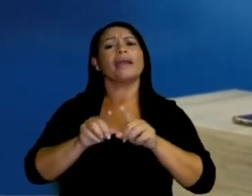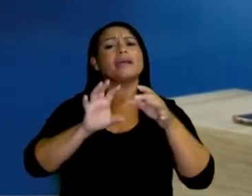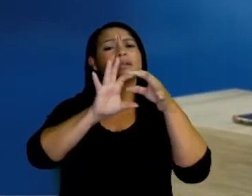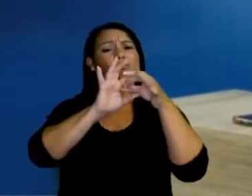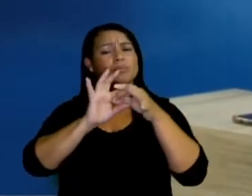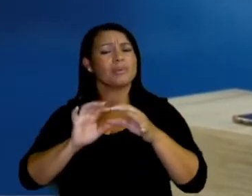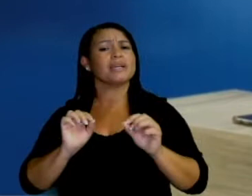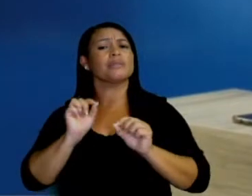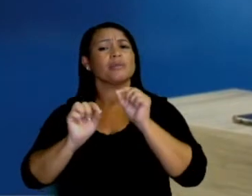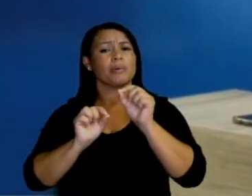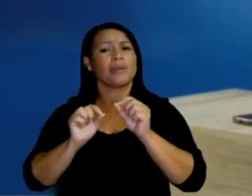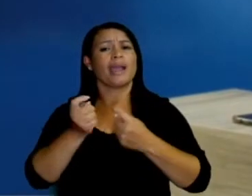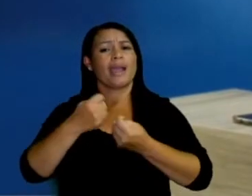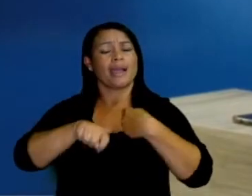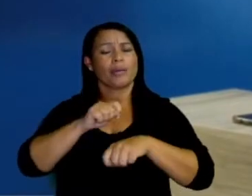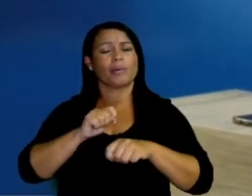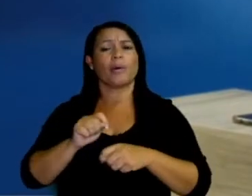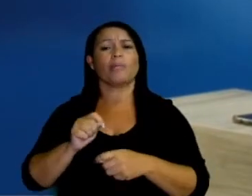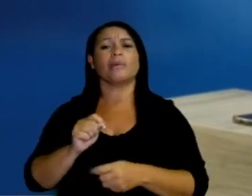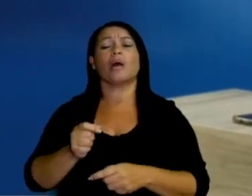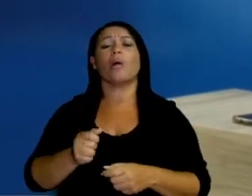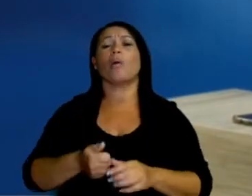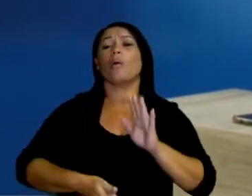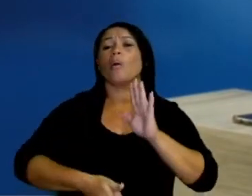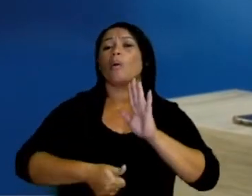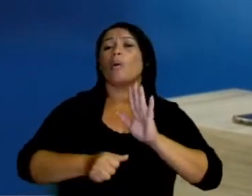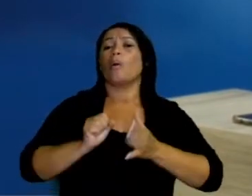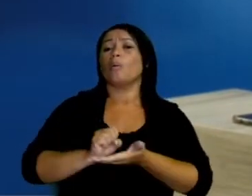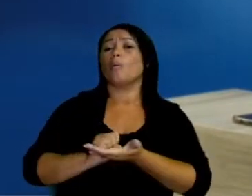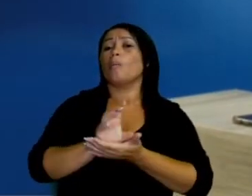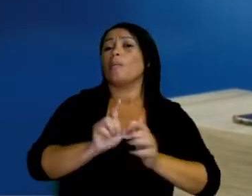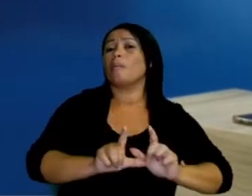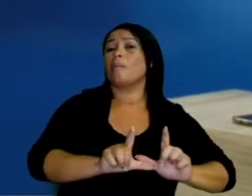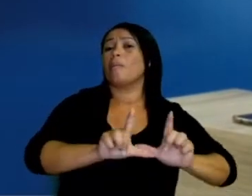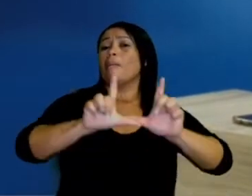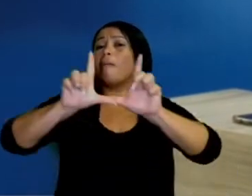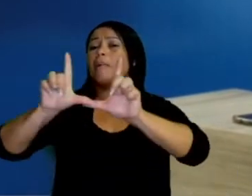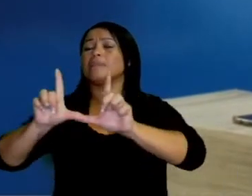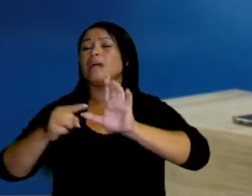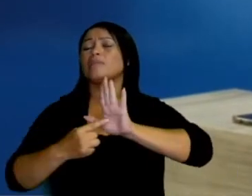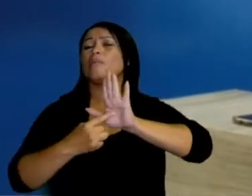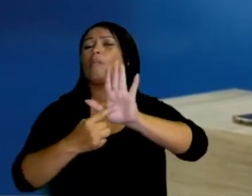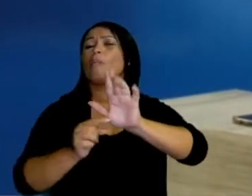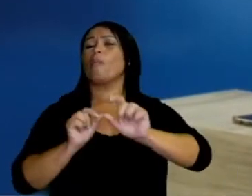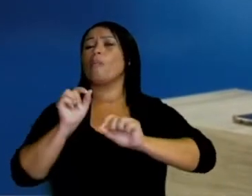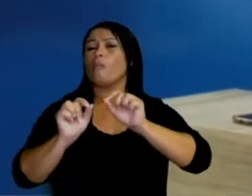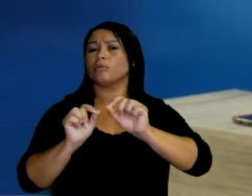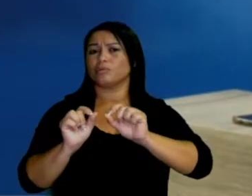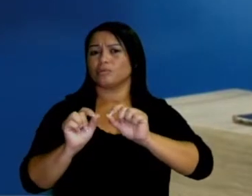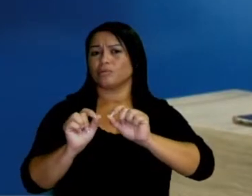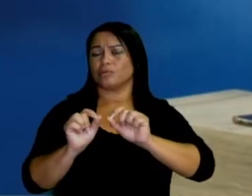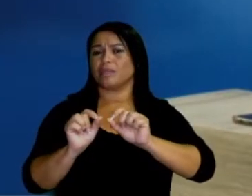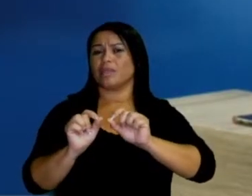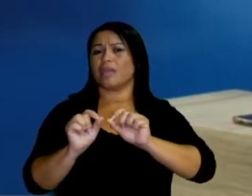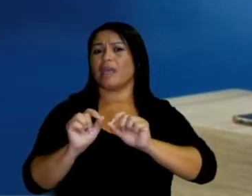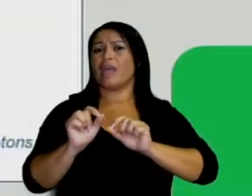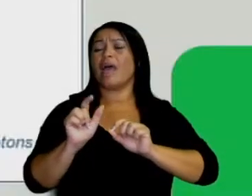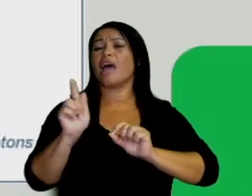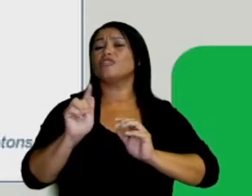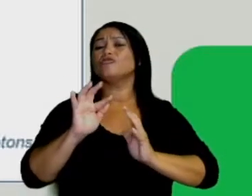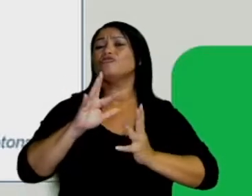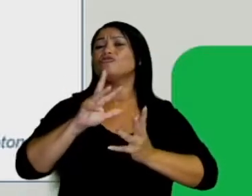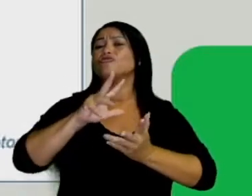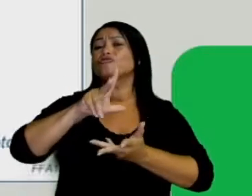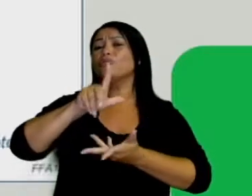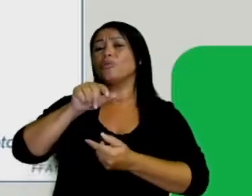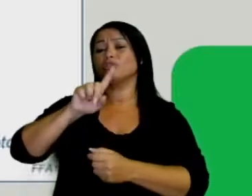comigo. Então, primeiro slide, eu trago o seguinte, o aspecto da geologia do nosso país,